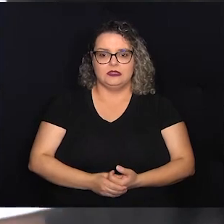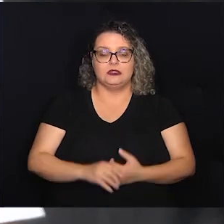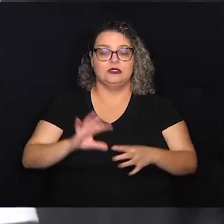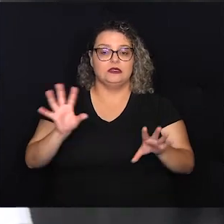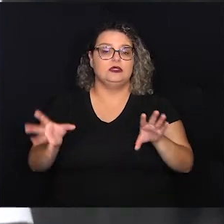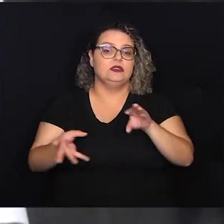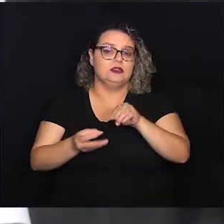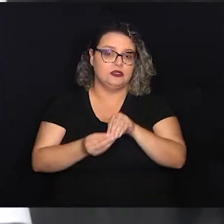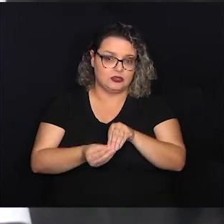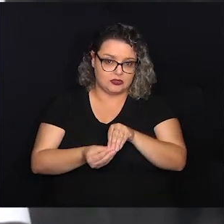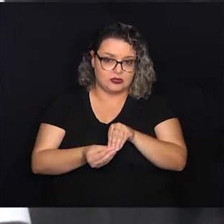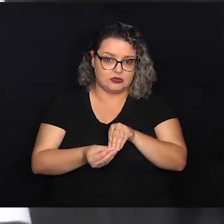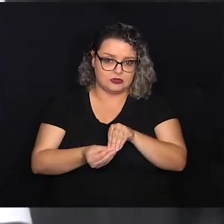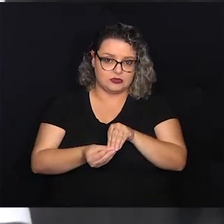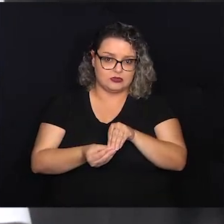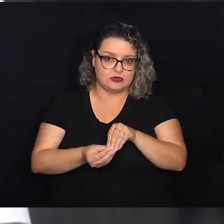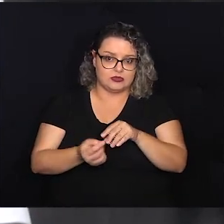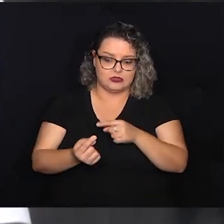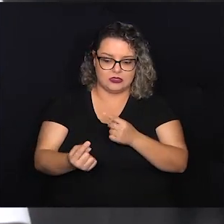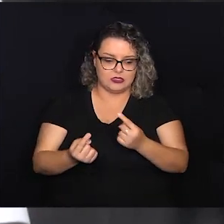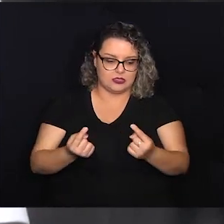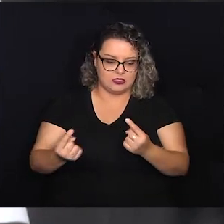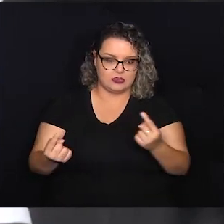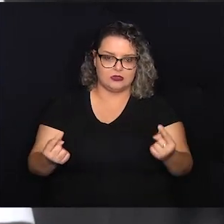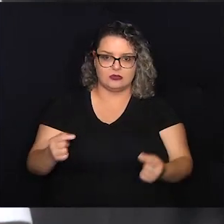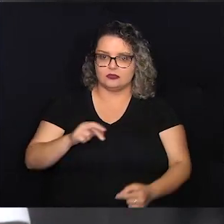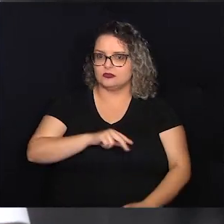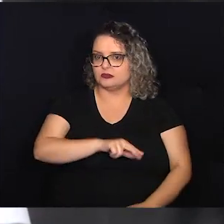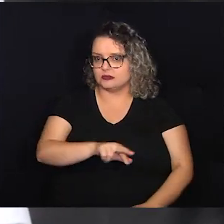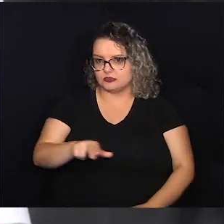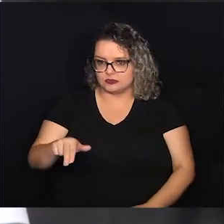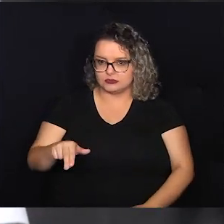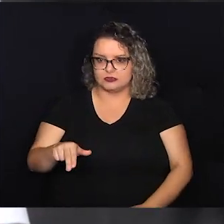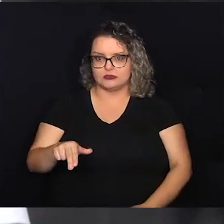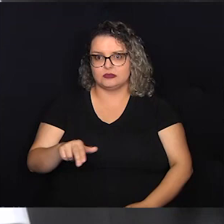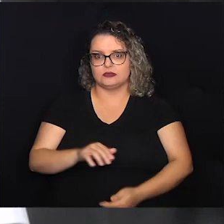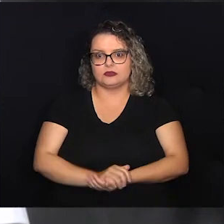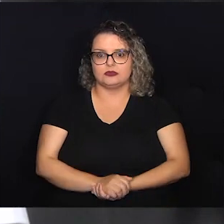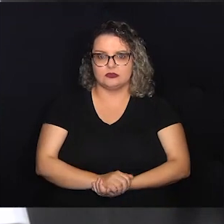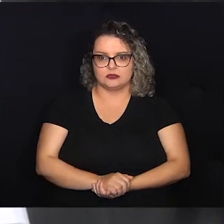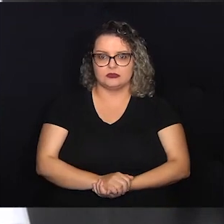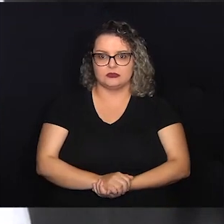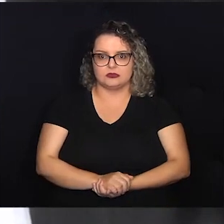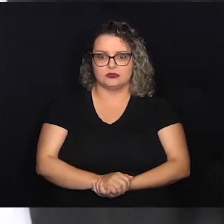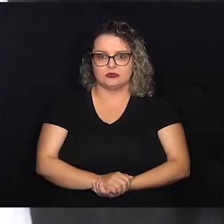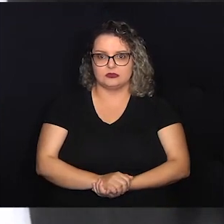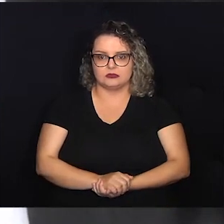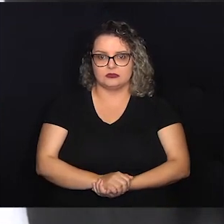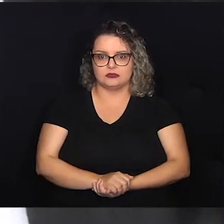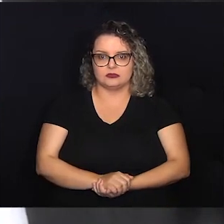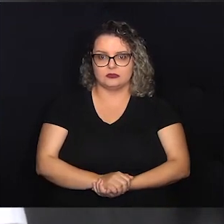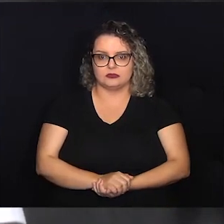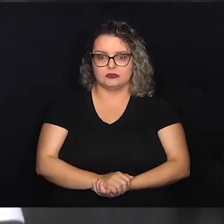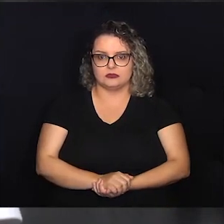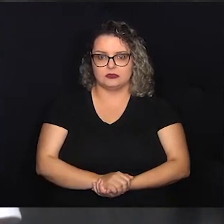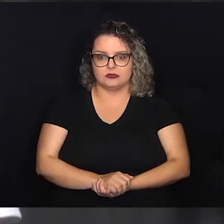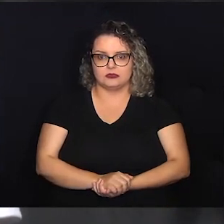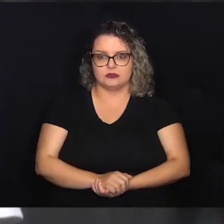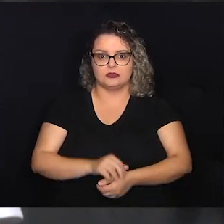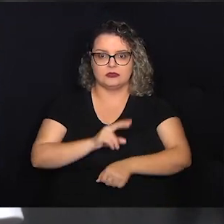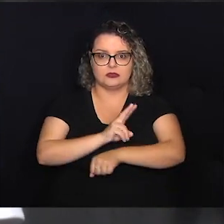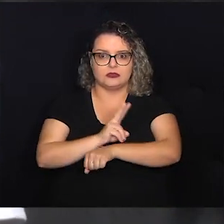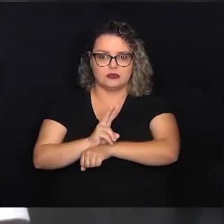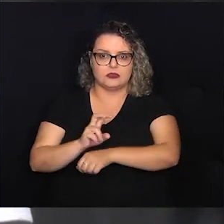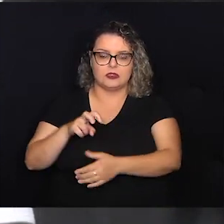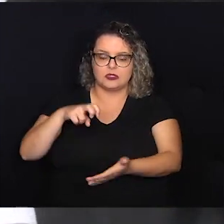chegaram-se à conclusão que cada um dos irmãos ficaria com um dos filhos, dos 4 filhos. E